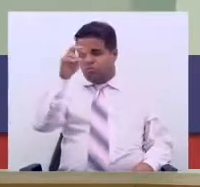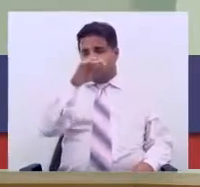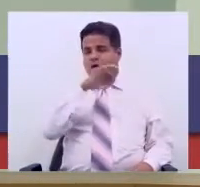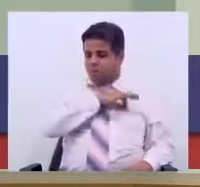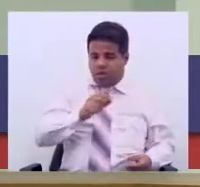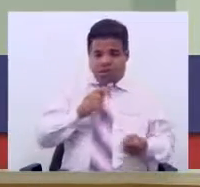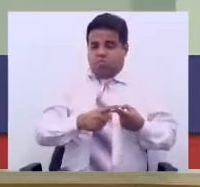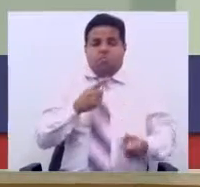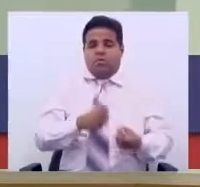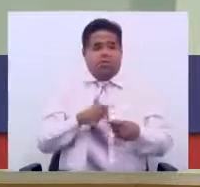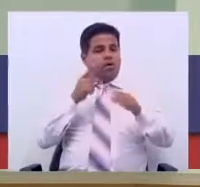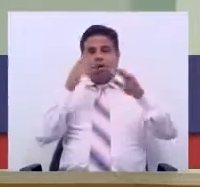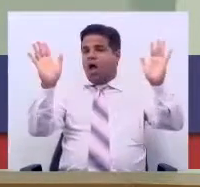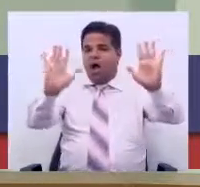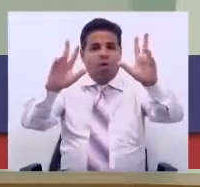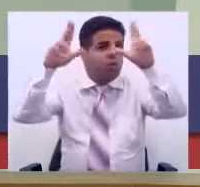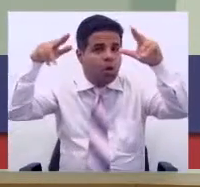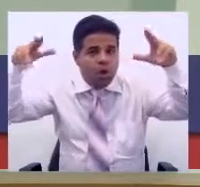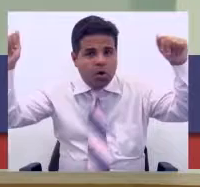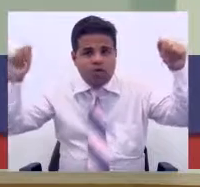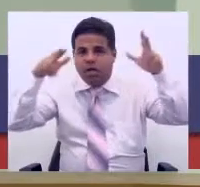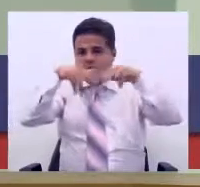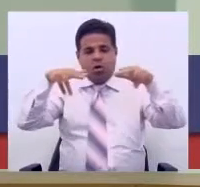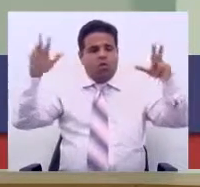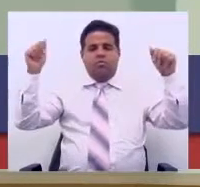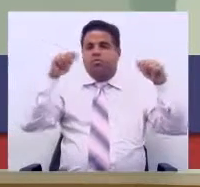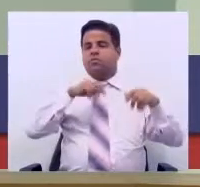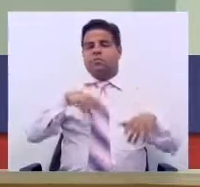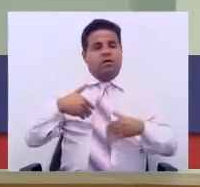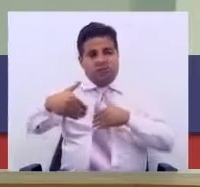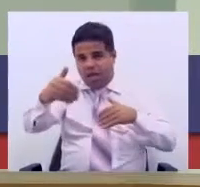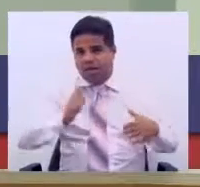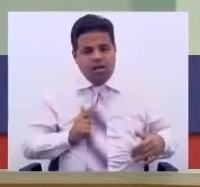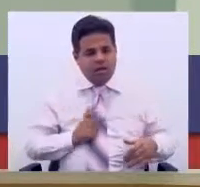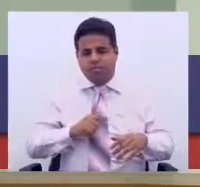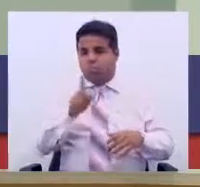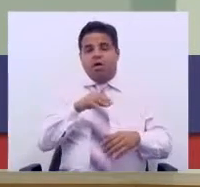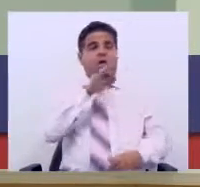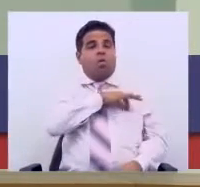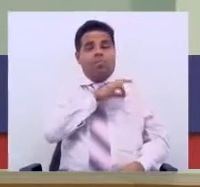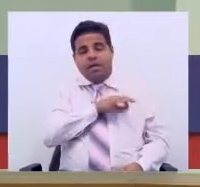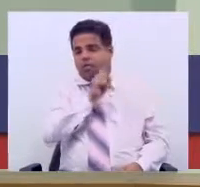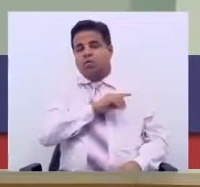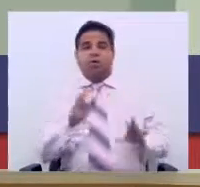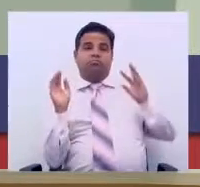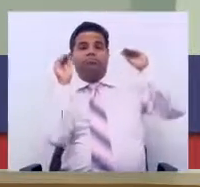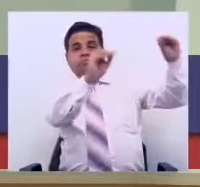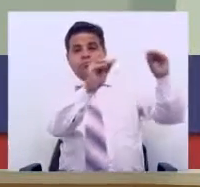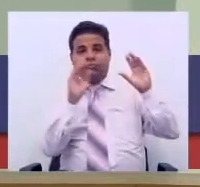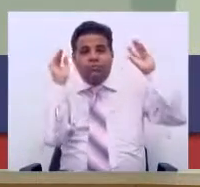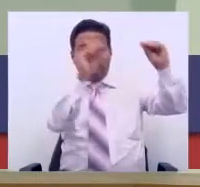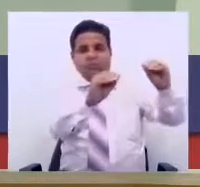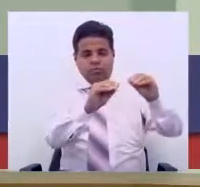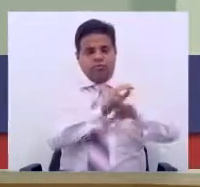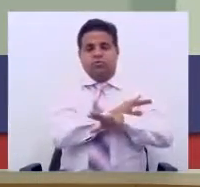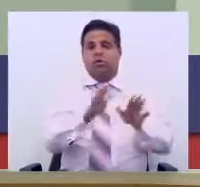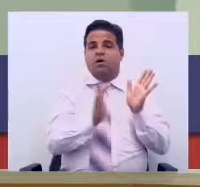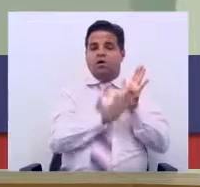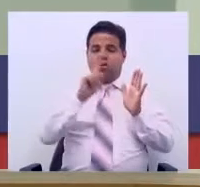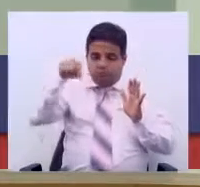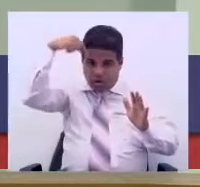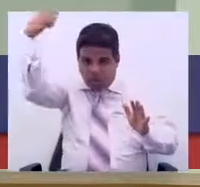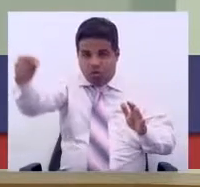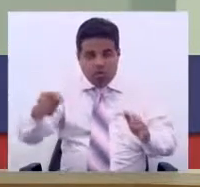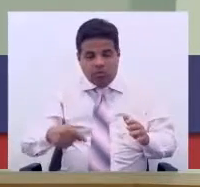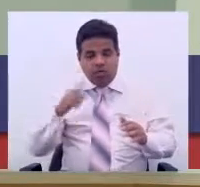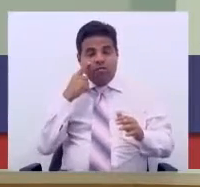disse aos professores: professores, jamais isso acontecerá. Não é aumento, é somente fixando o salário do prefeito para a próxima